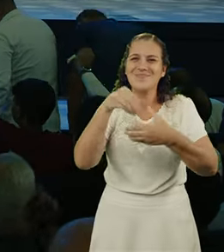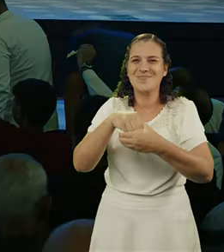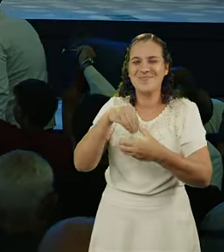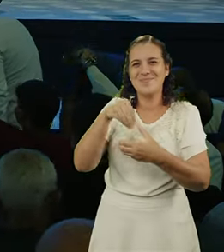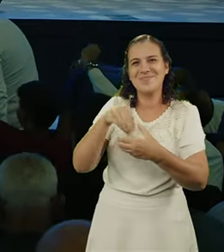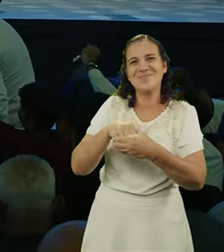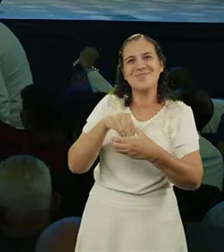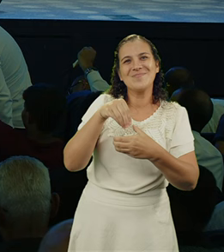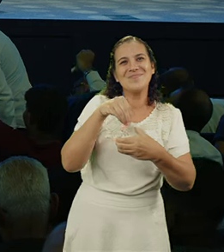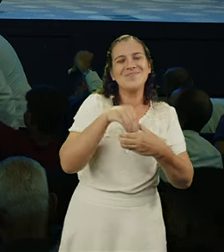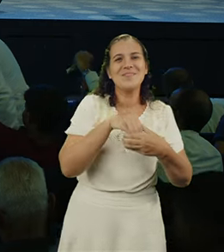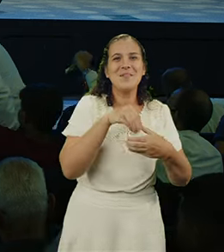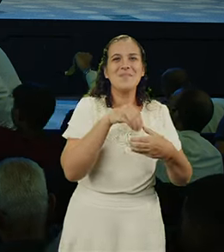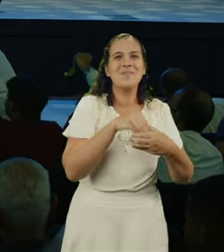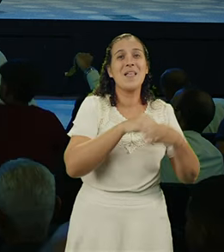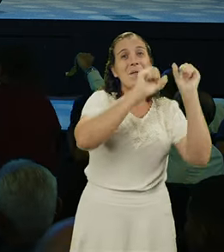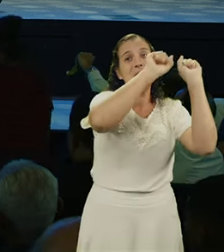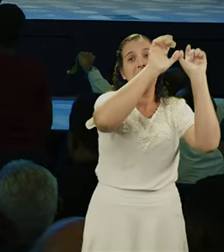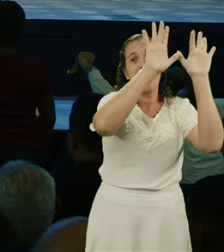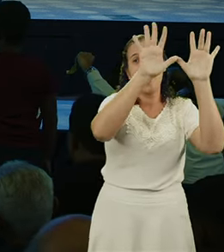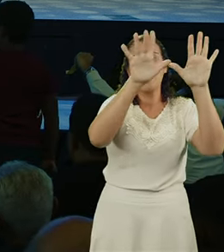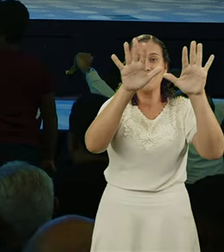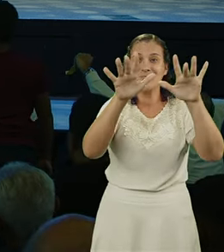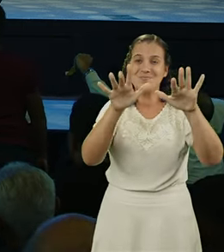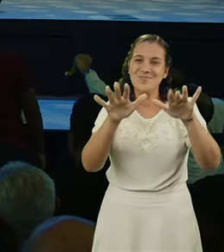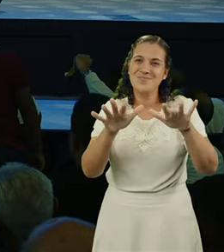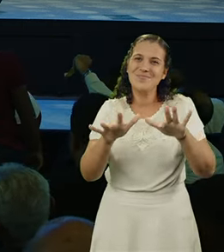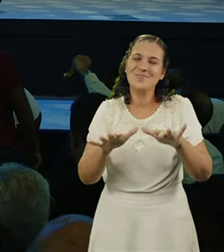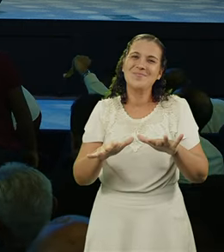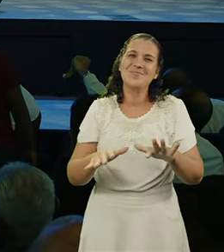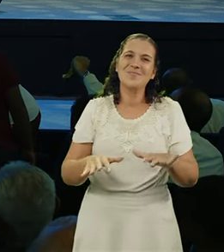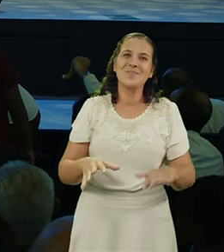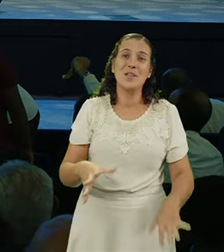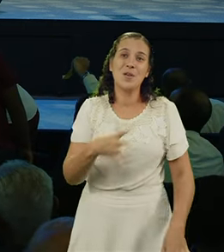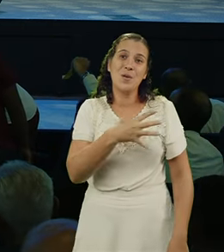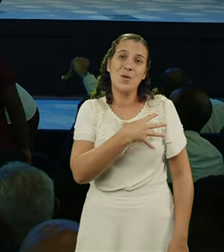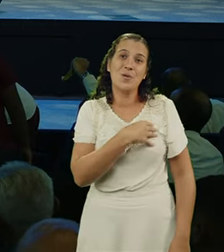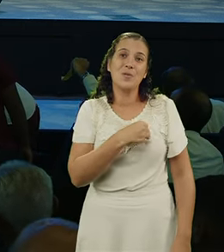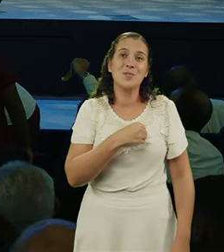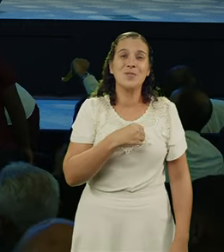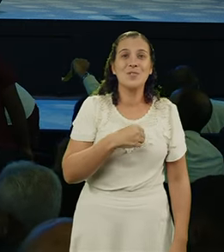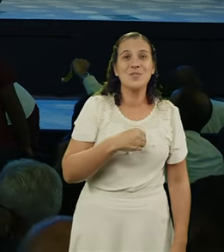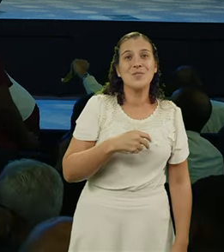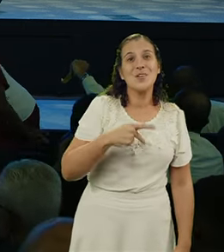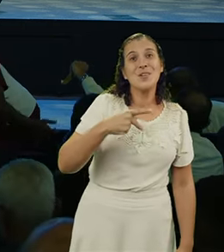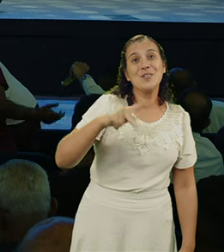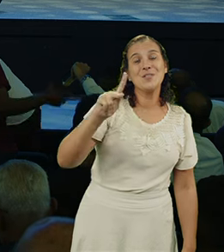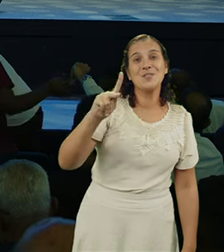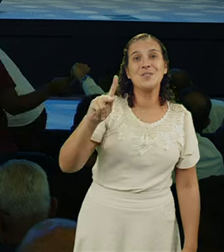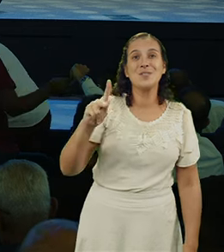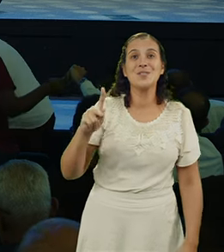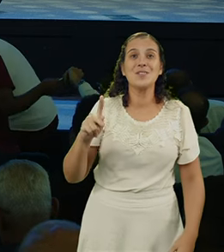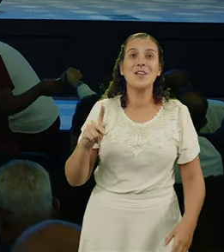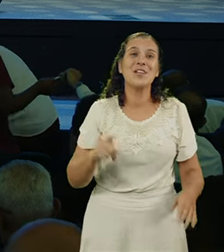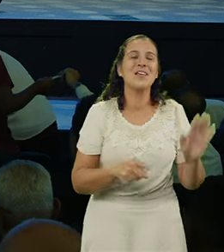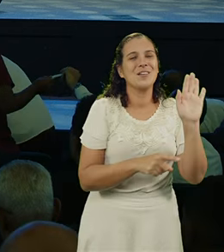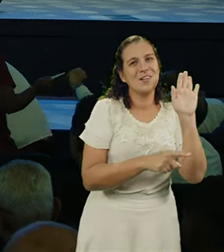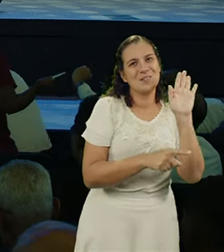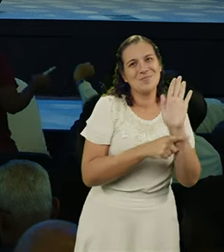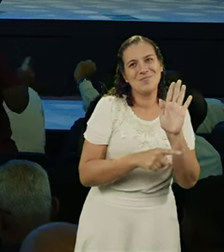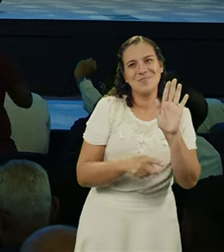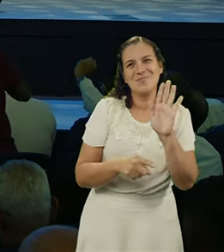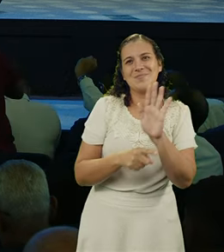abençoa as ofertas. Abençoa os seus filhos